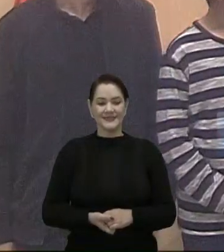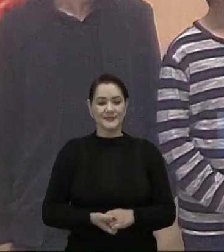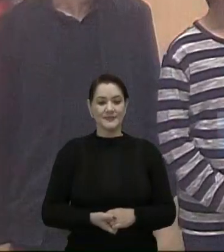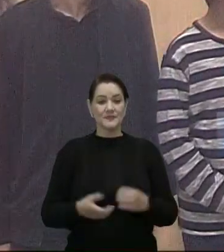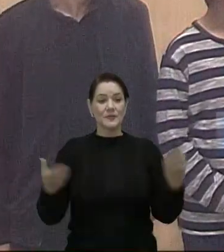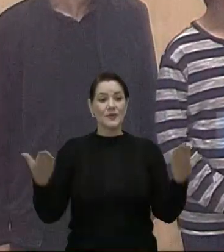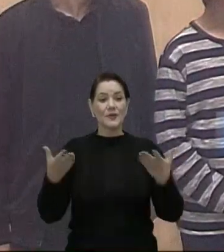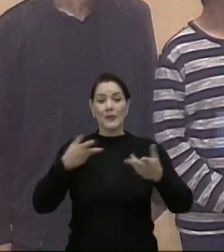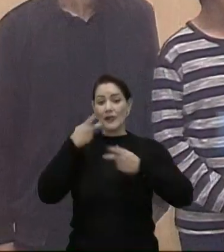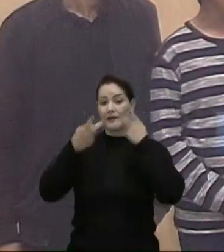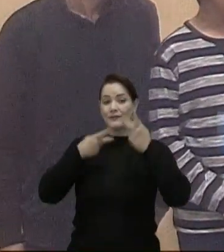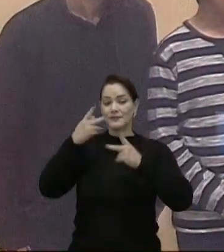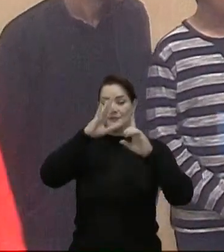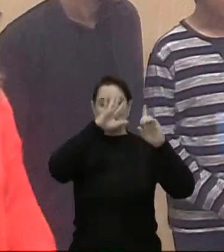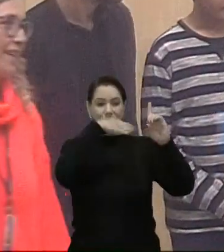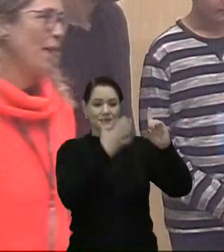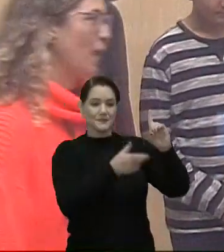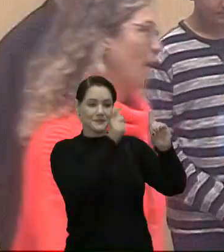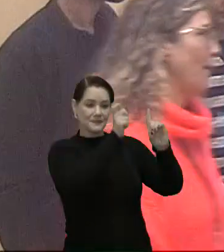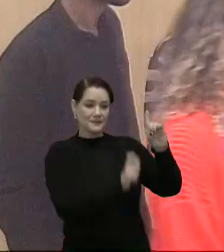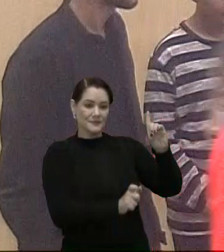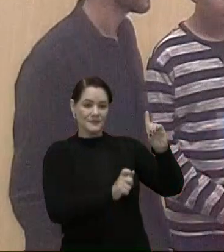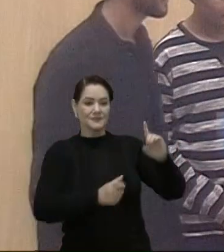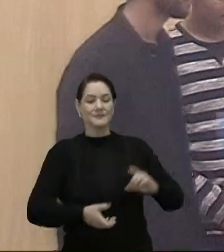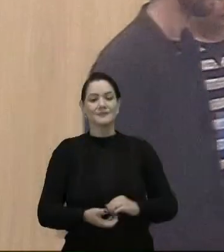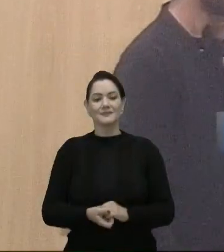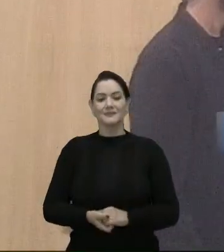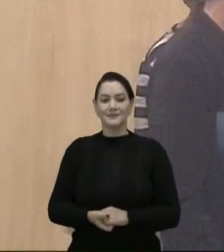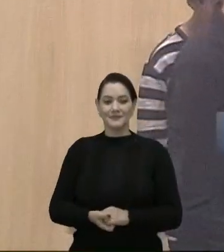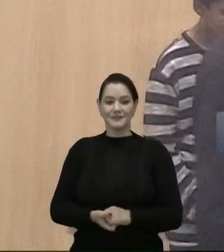concedemos a palavra ao homenageado.